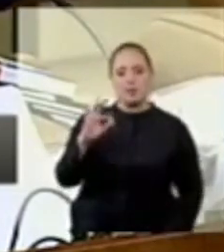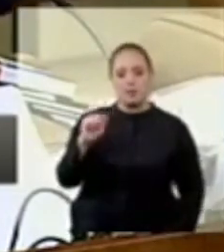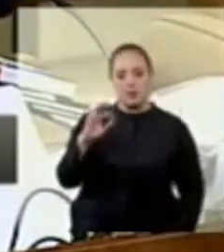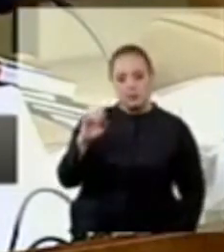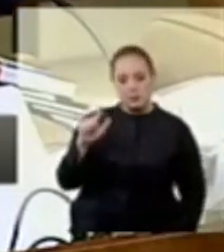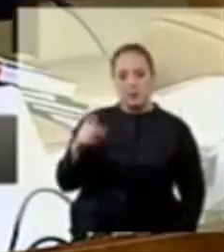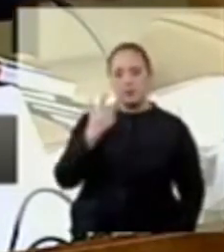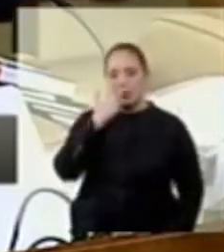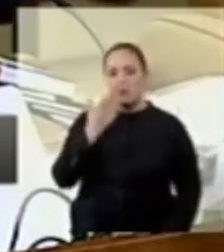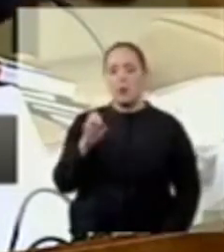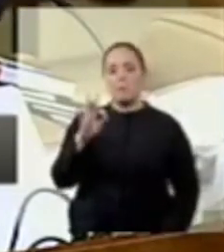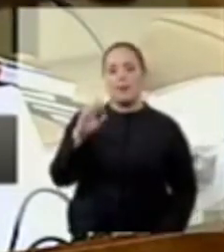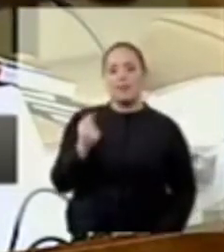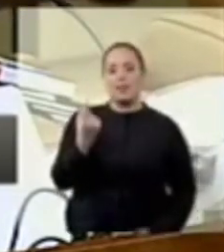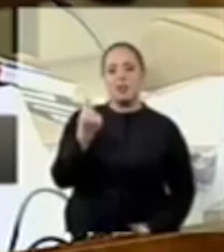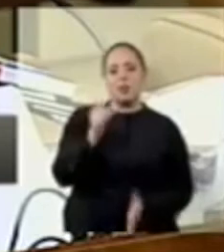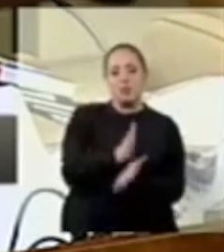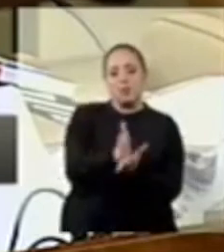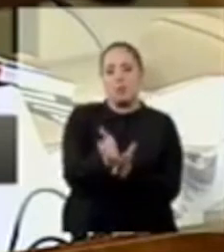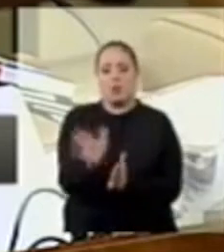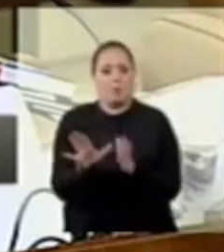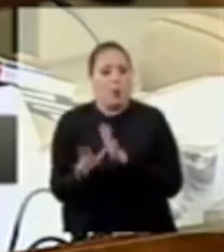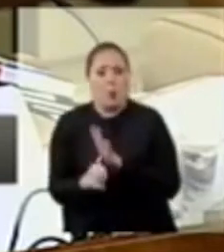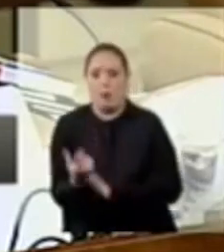com metas de desvio de dinheiro